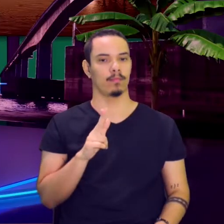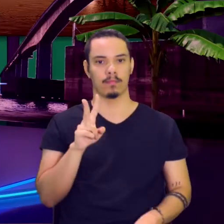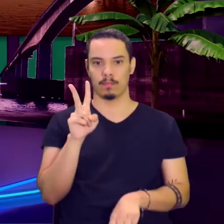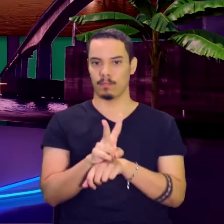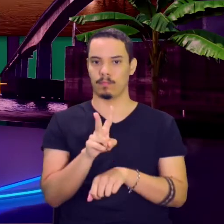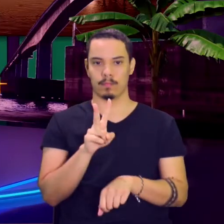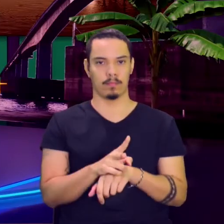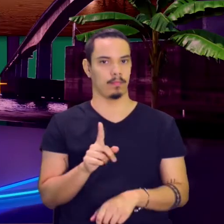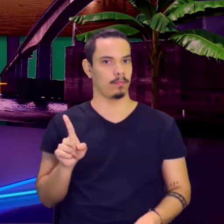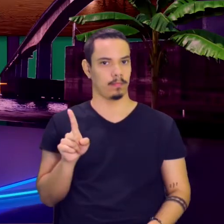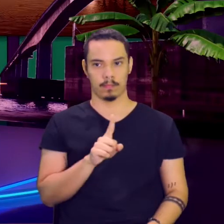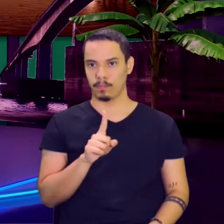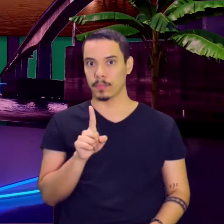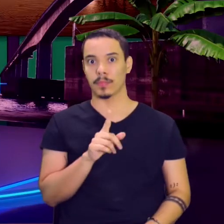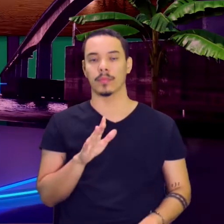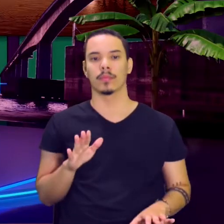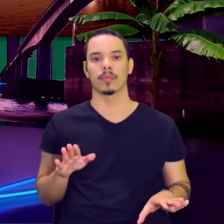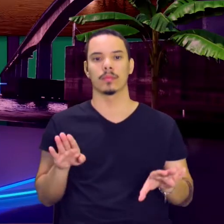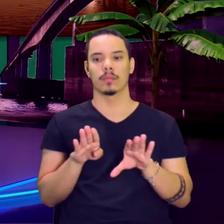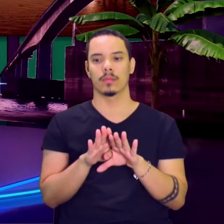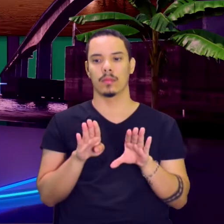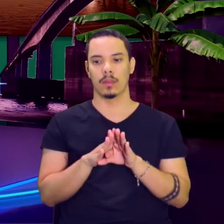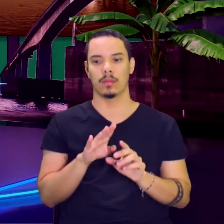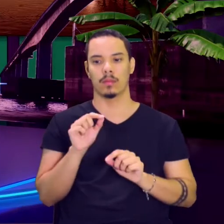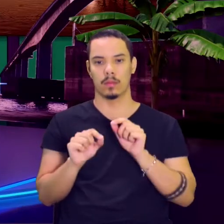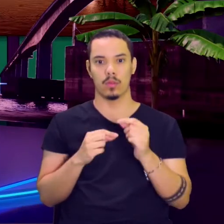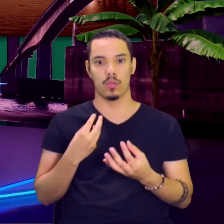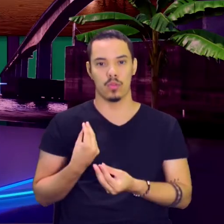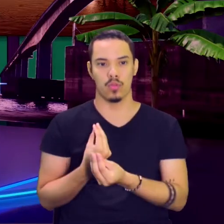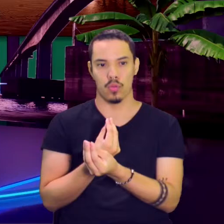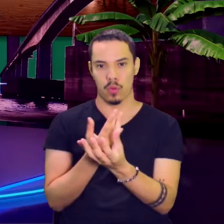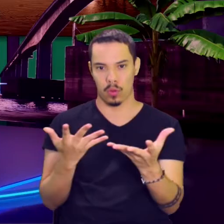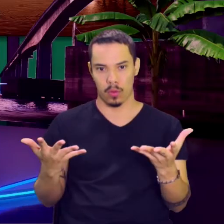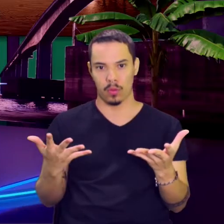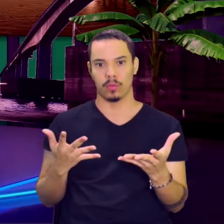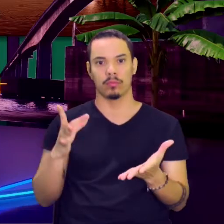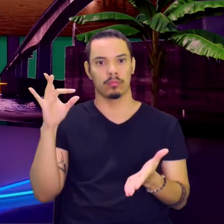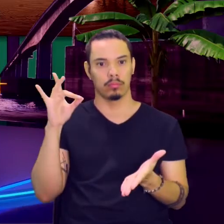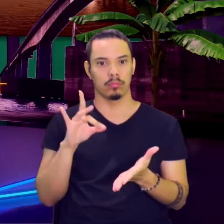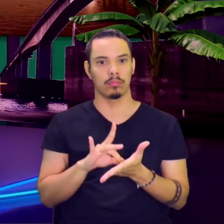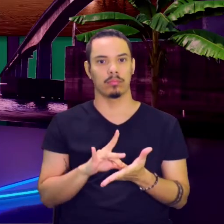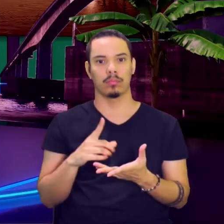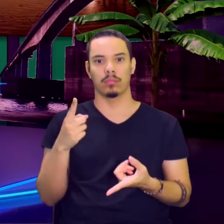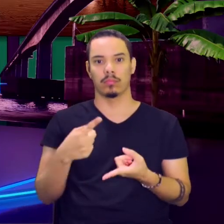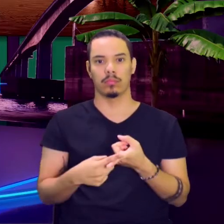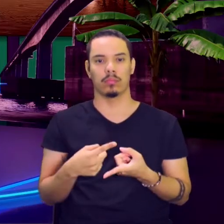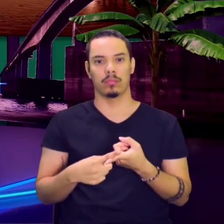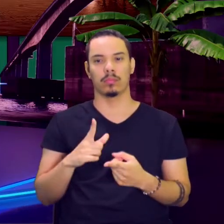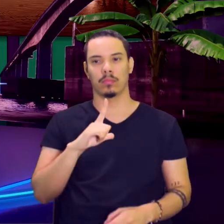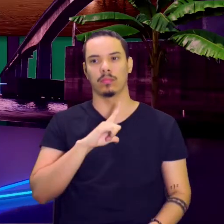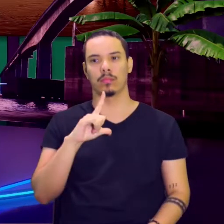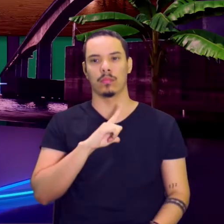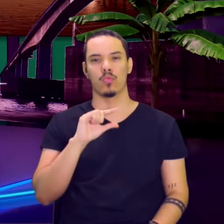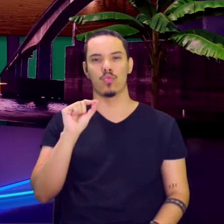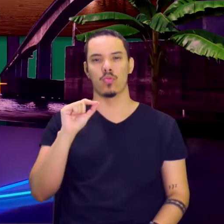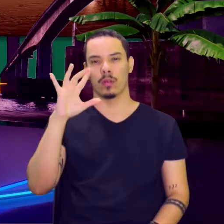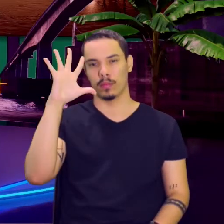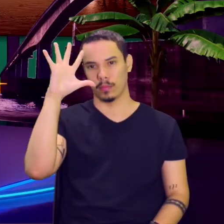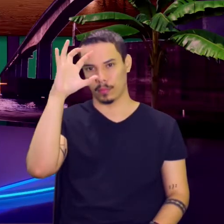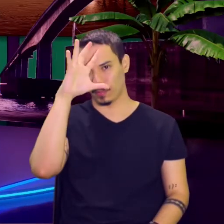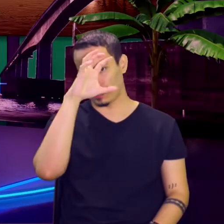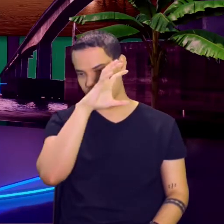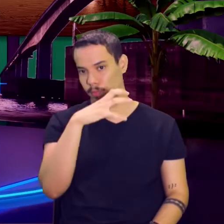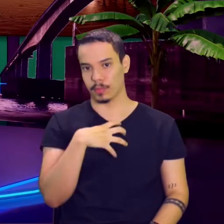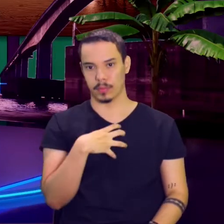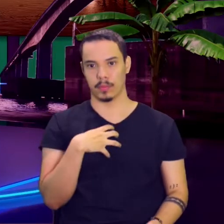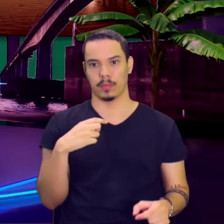foi tão simples. Colocar ela em efetivo, porque foi um pouco complicado a forma como